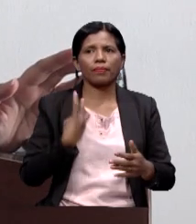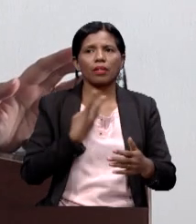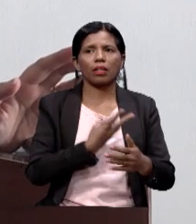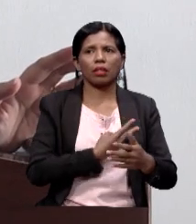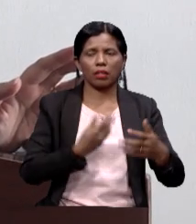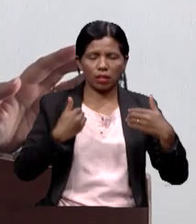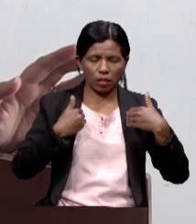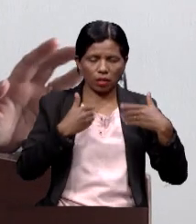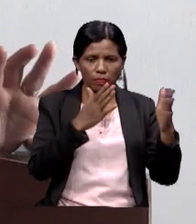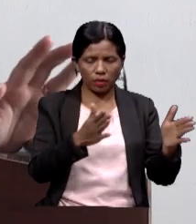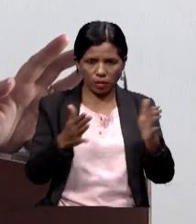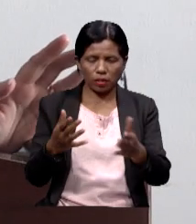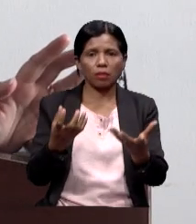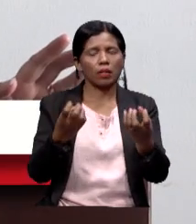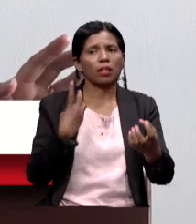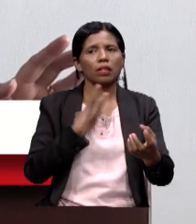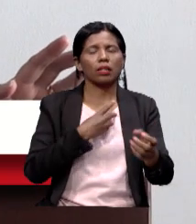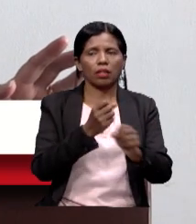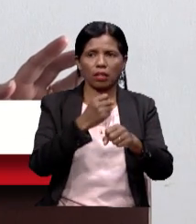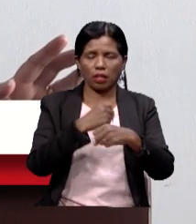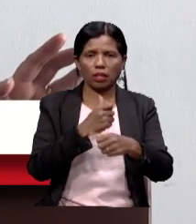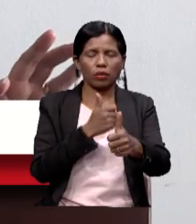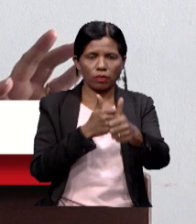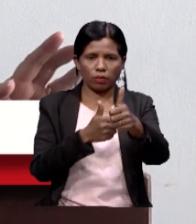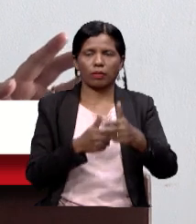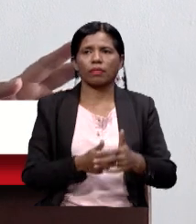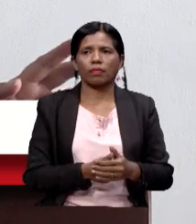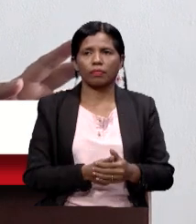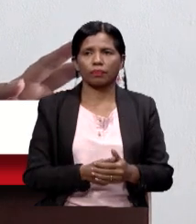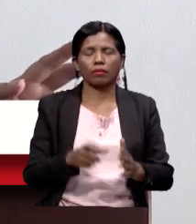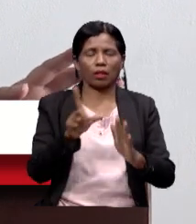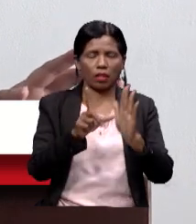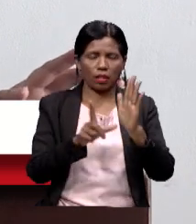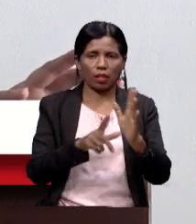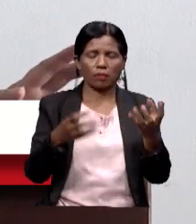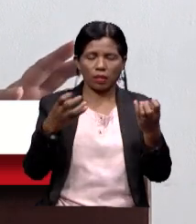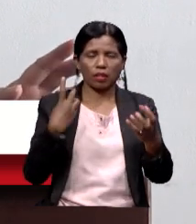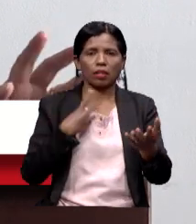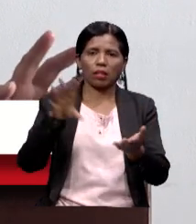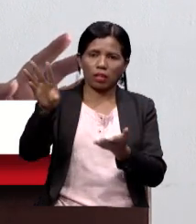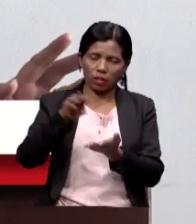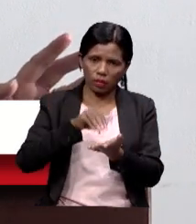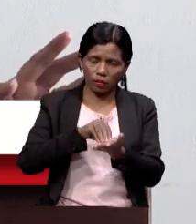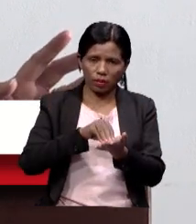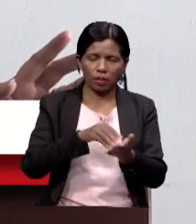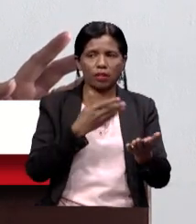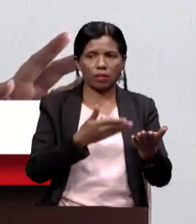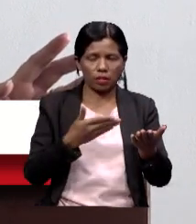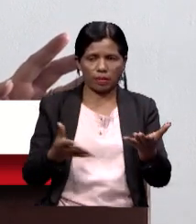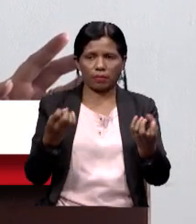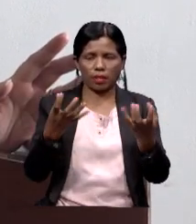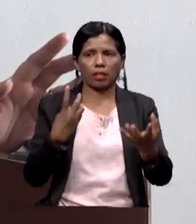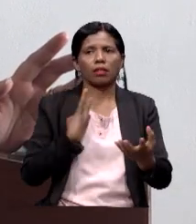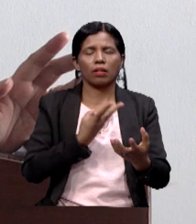bara kita tem ki halotuir. Legislasaun bara kita tem ki adopta, sasam bara,